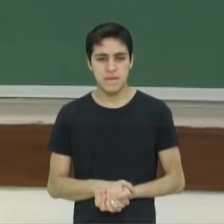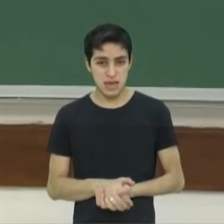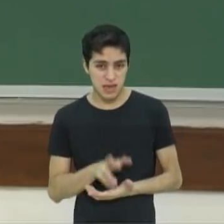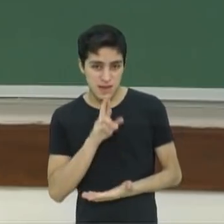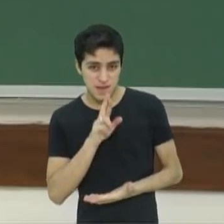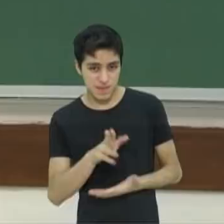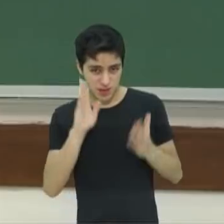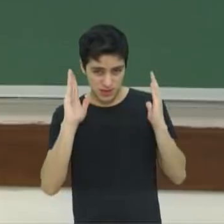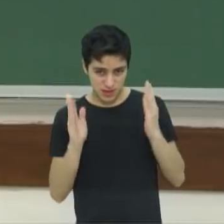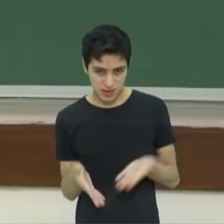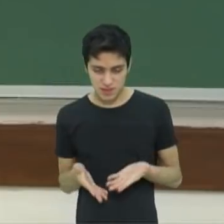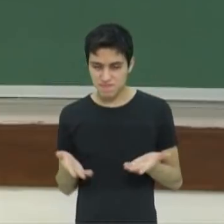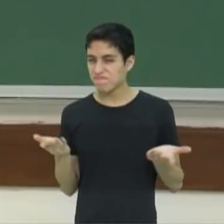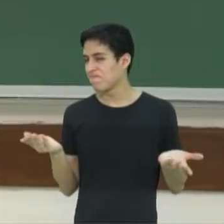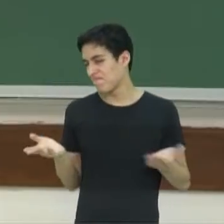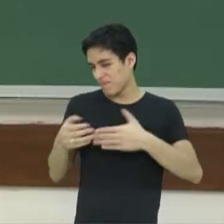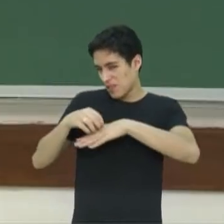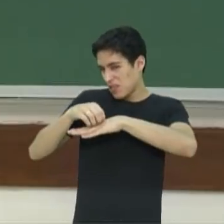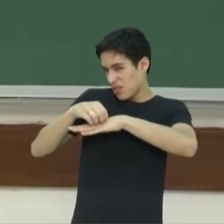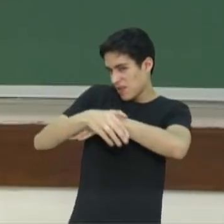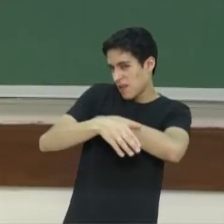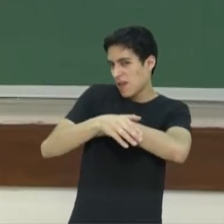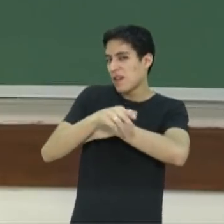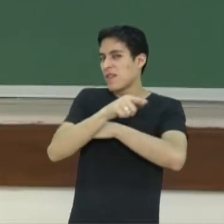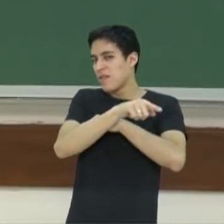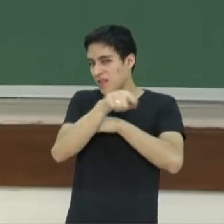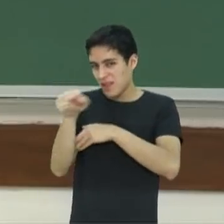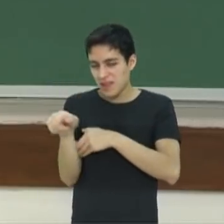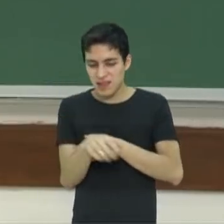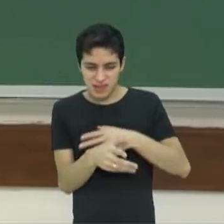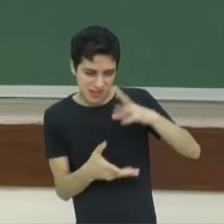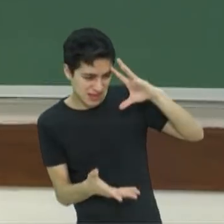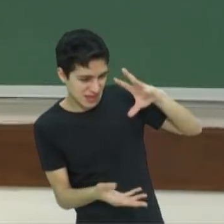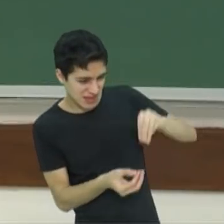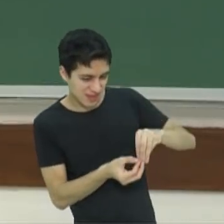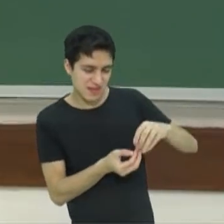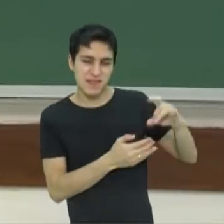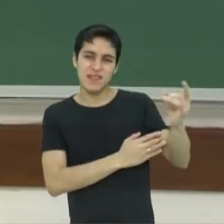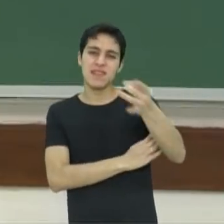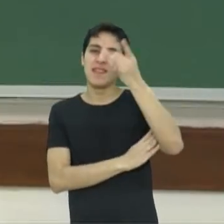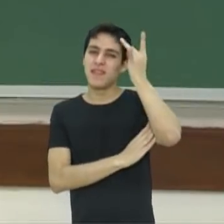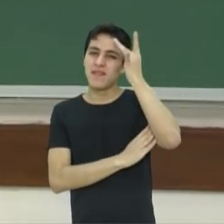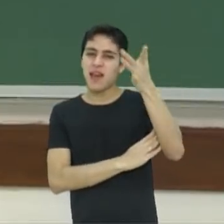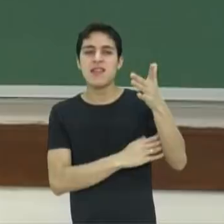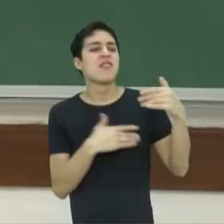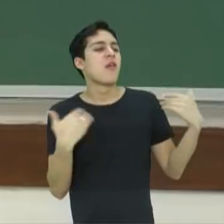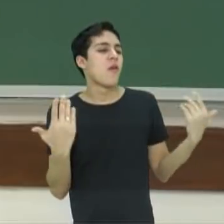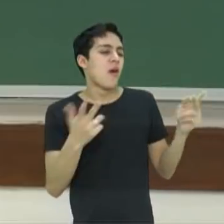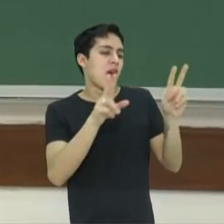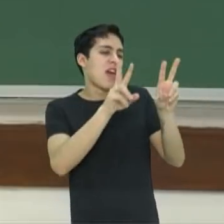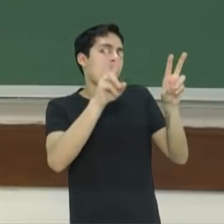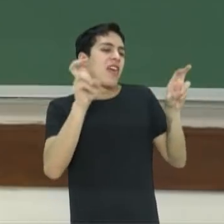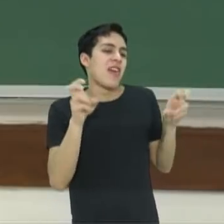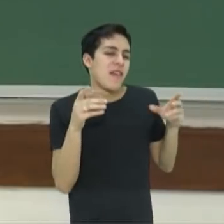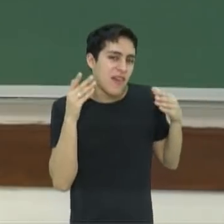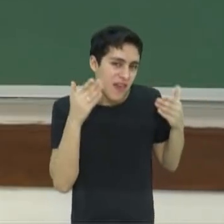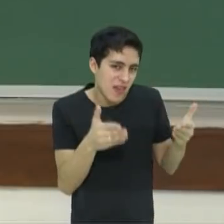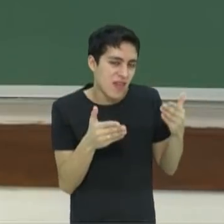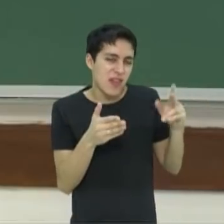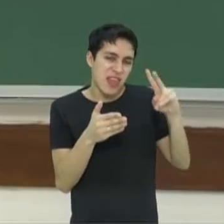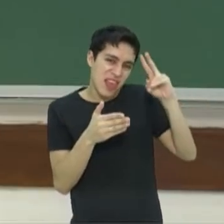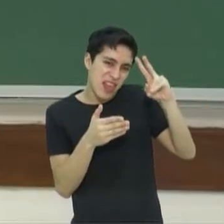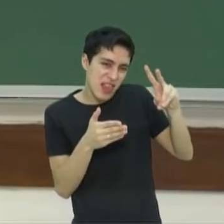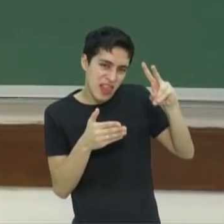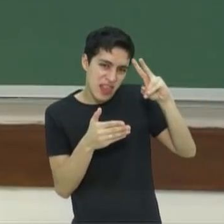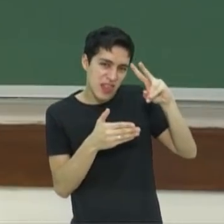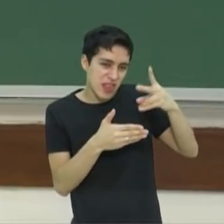Respondeu? Com a dica que eu acabei dando no finalzinho aí, um resumão da crônica, ficou fácil responder o assunto do que trata essa crônica,